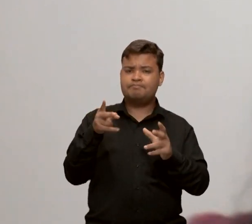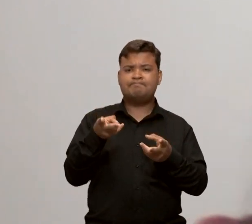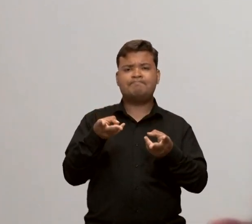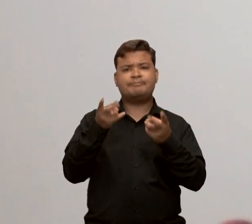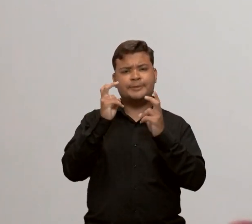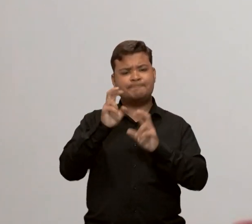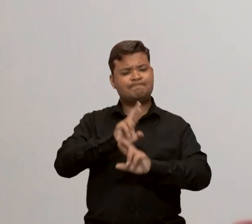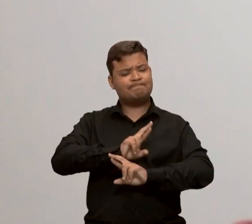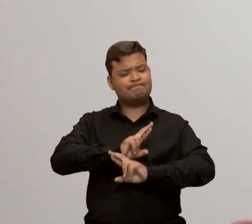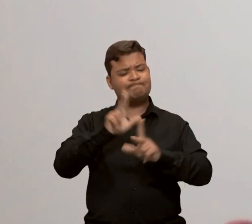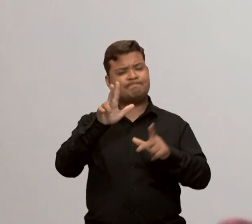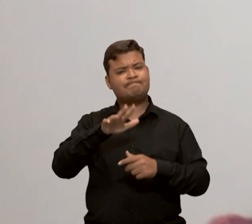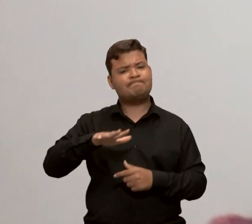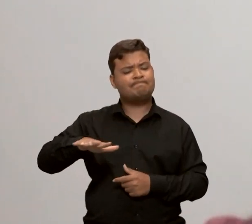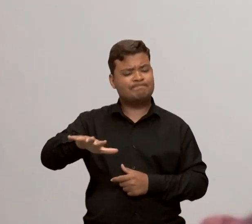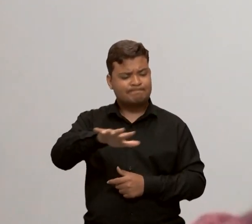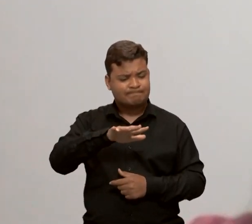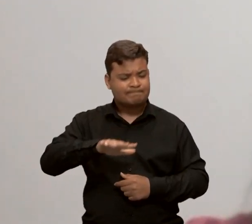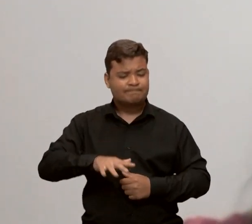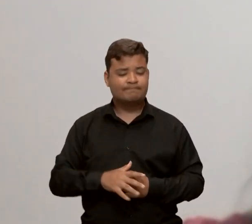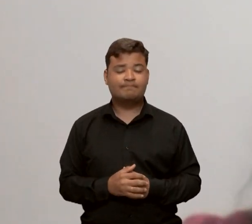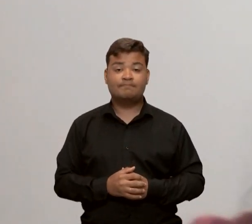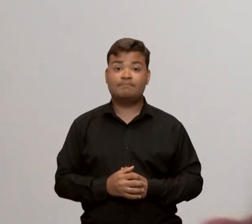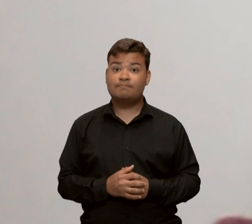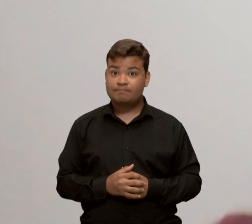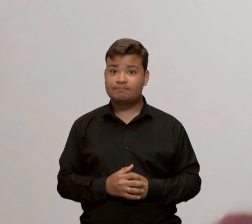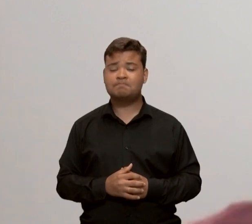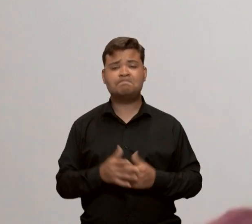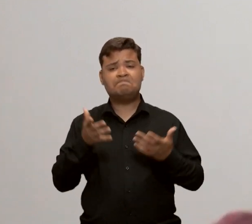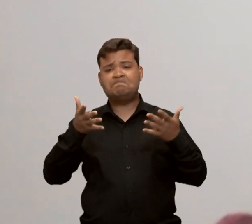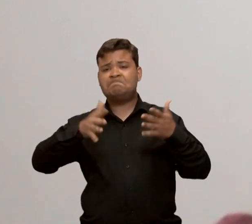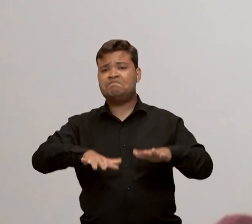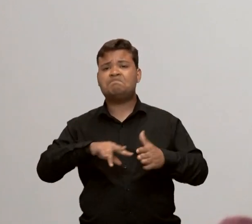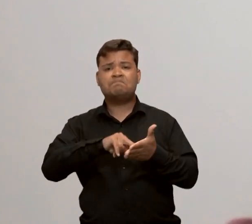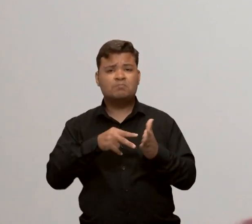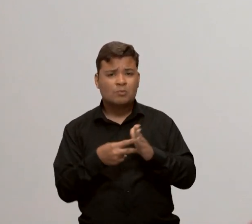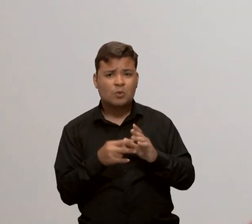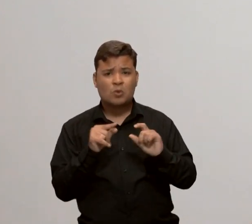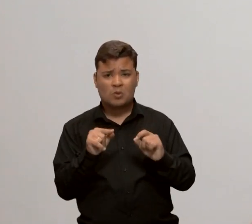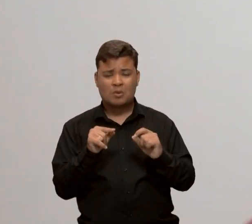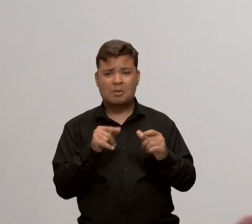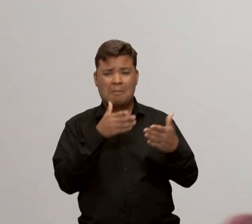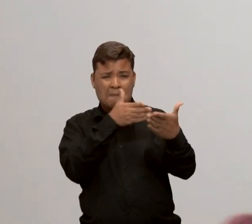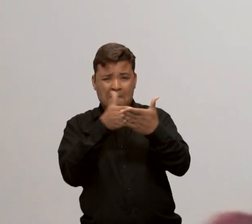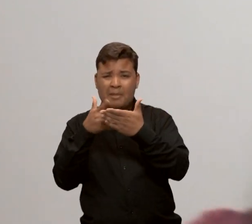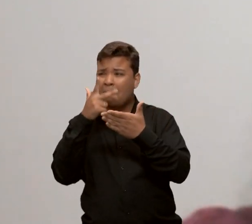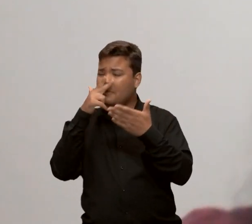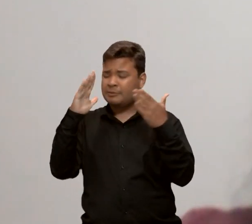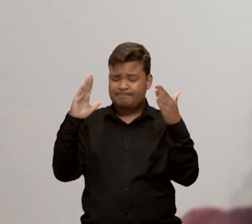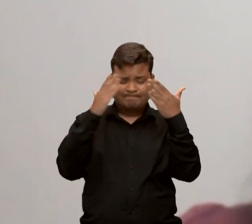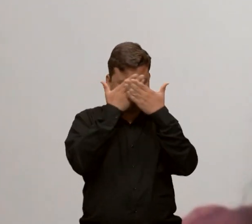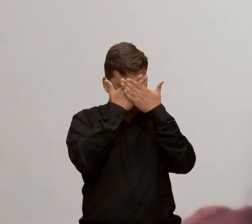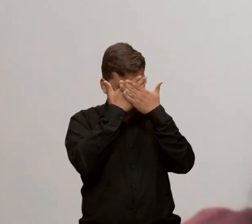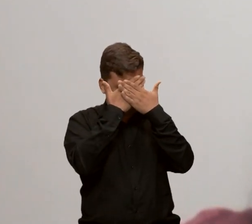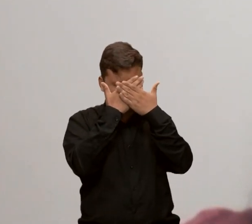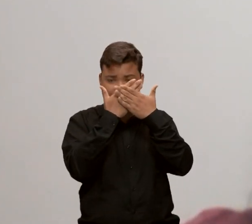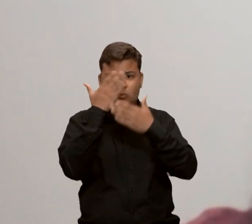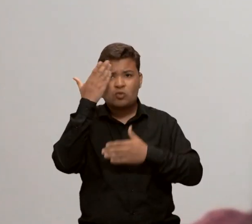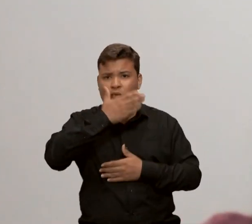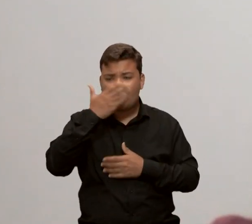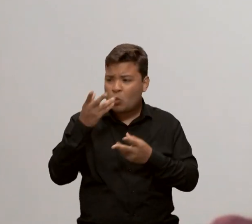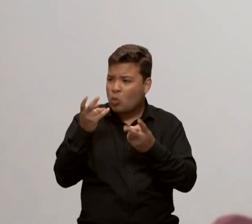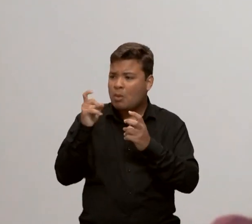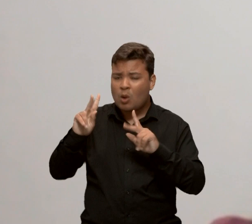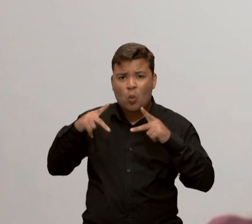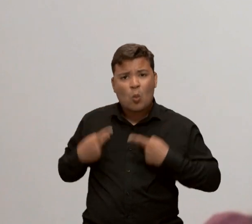E a inclusão é isso, é quebrar as barreiras que nos impedem de enxergar essas pessoas, né, como seres